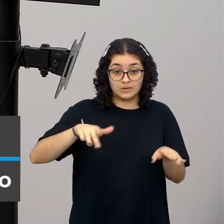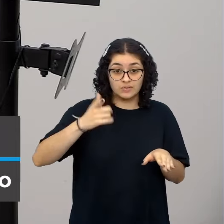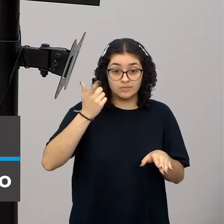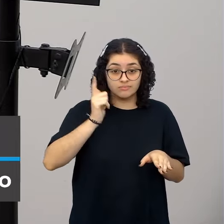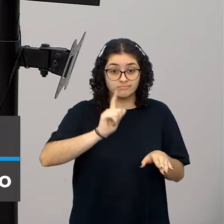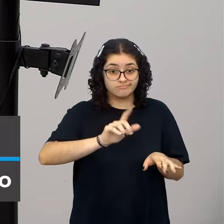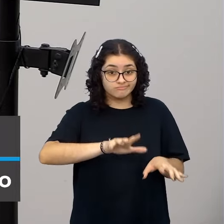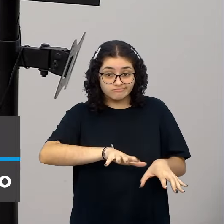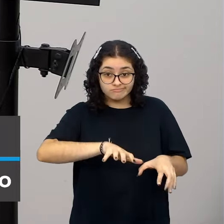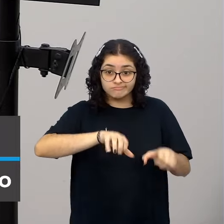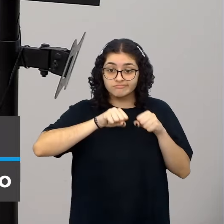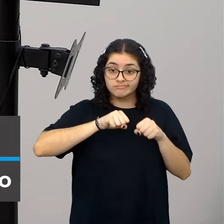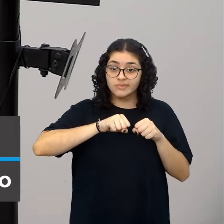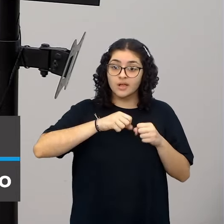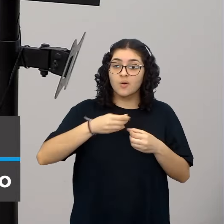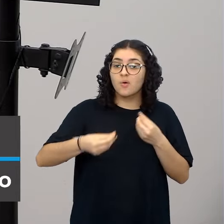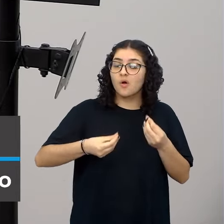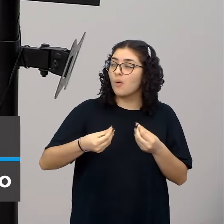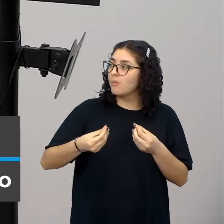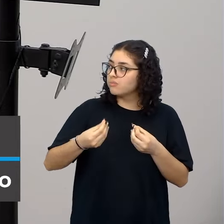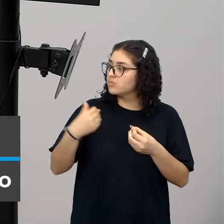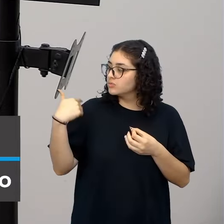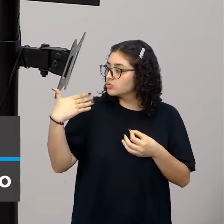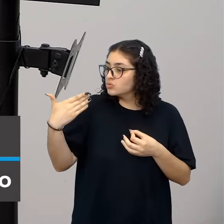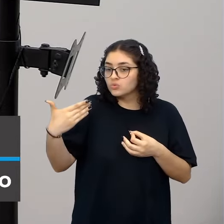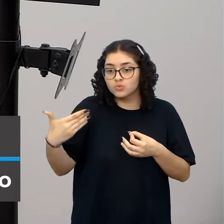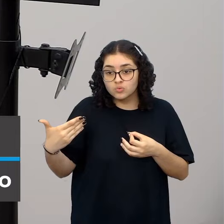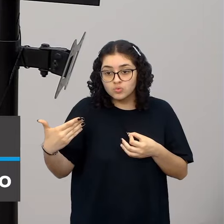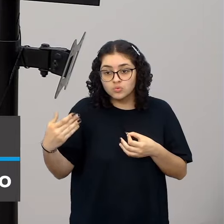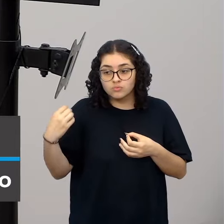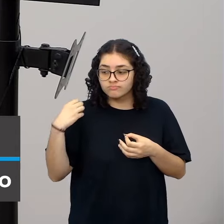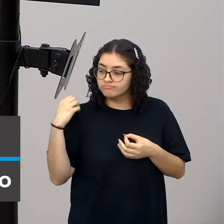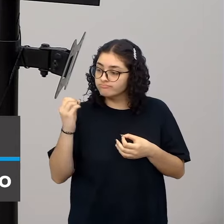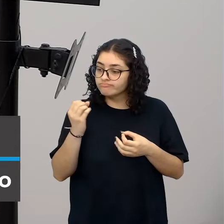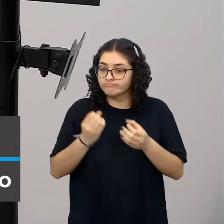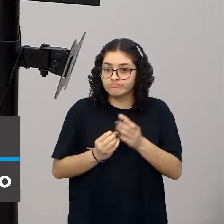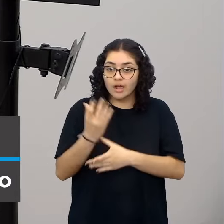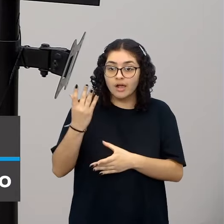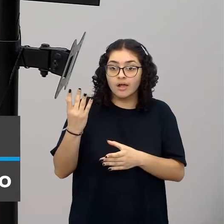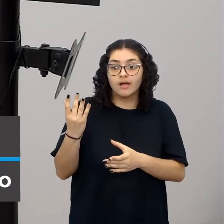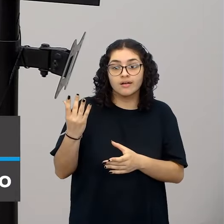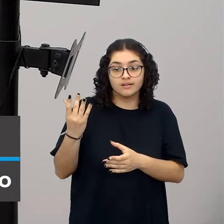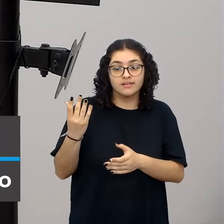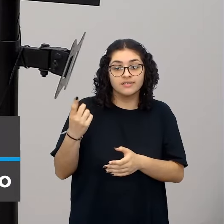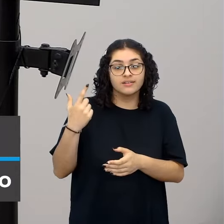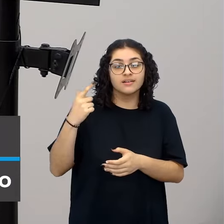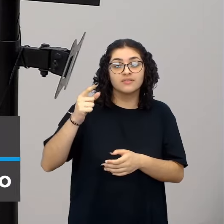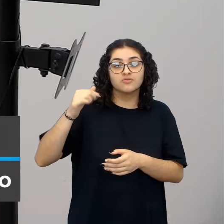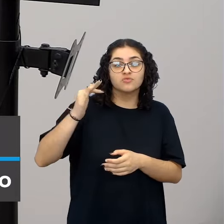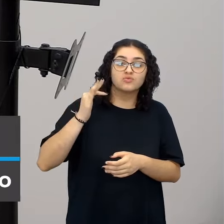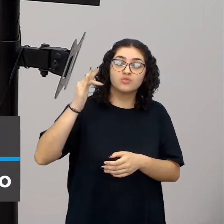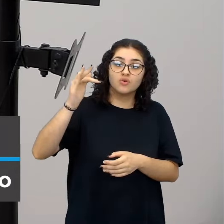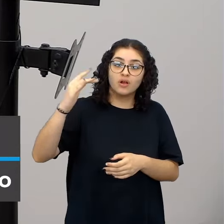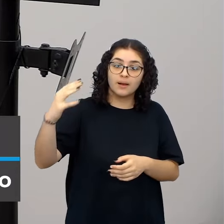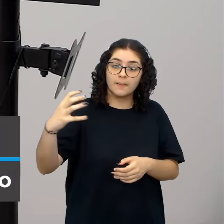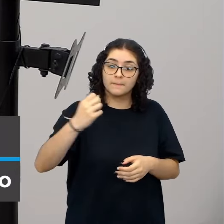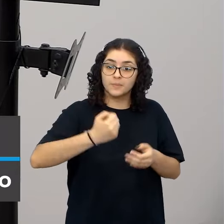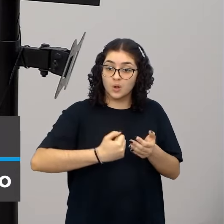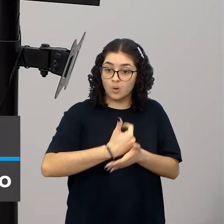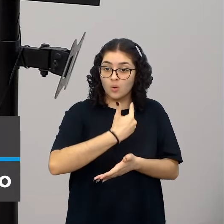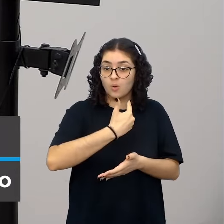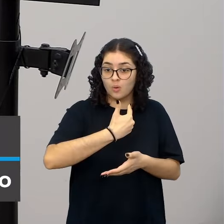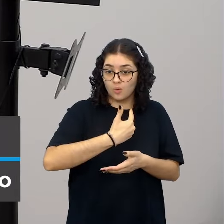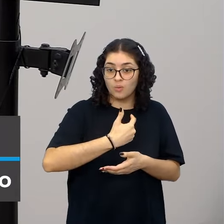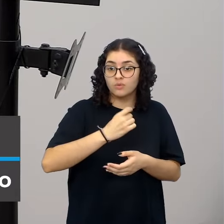onde, né, que veio para você gerar até um prosumidor lá na frente, né? Aquele que não vai receber